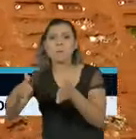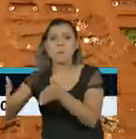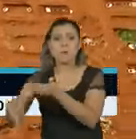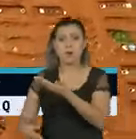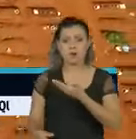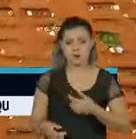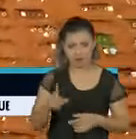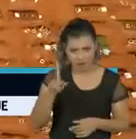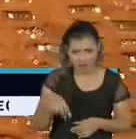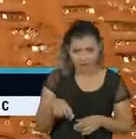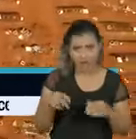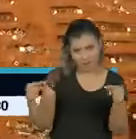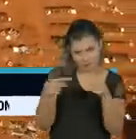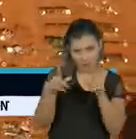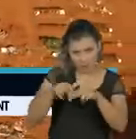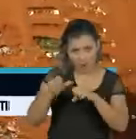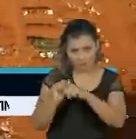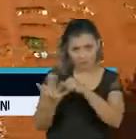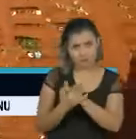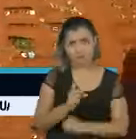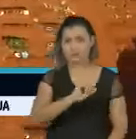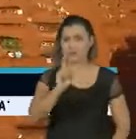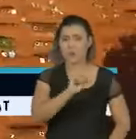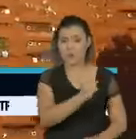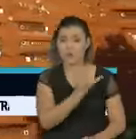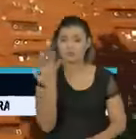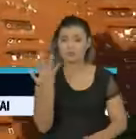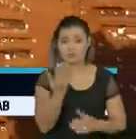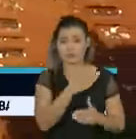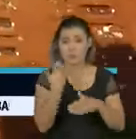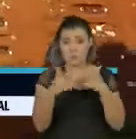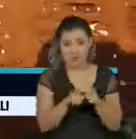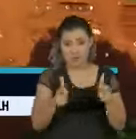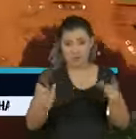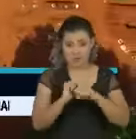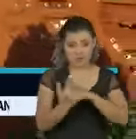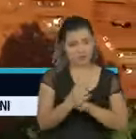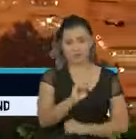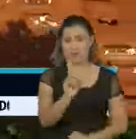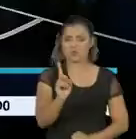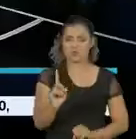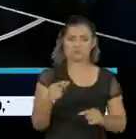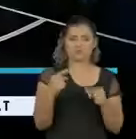Formosa tenha relação com o aumento de mortes em decorrência do coronavírus.